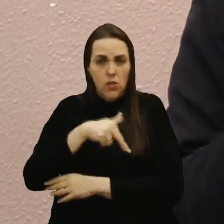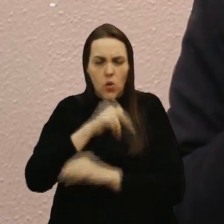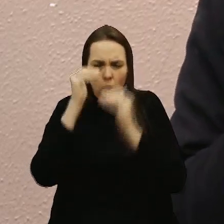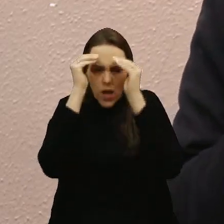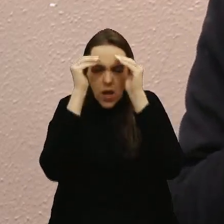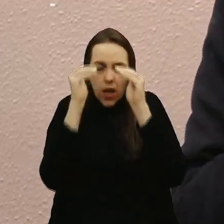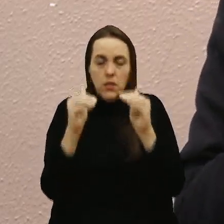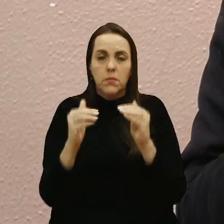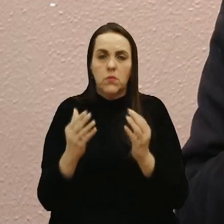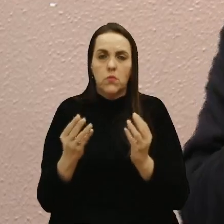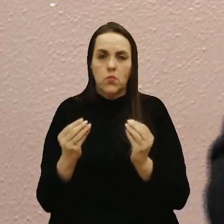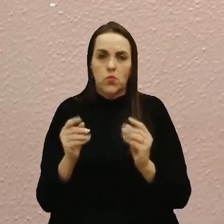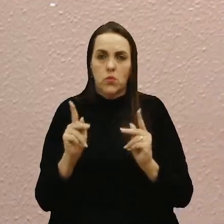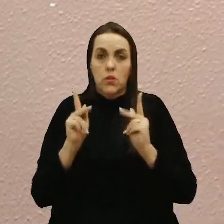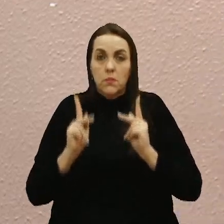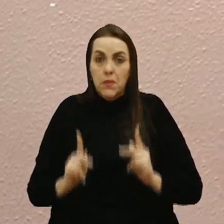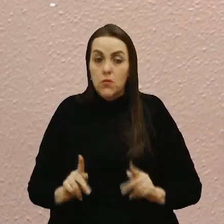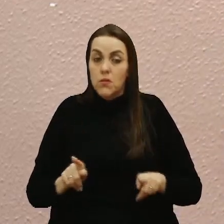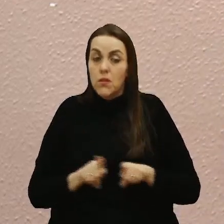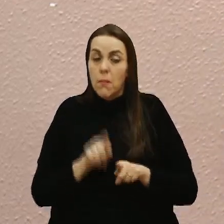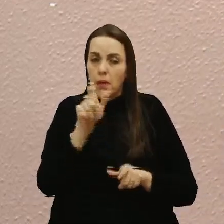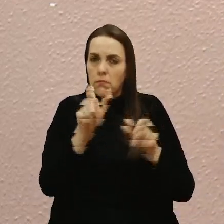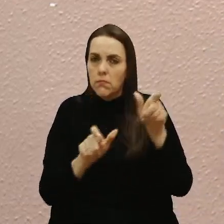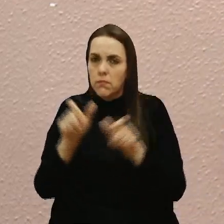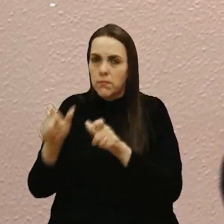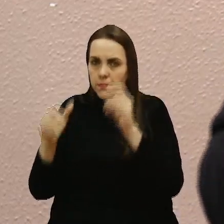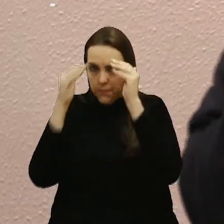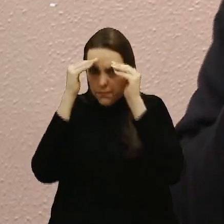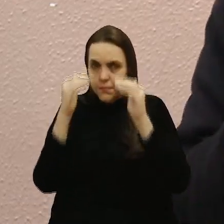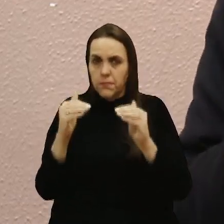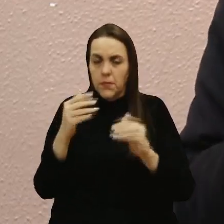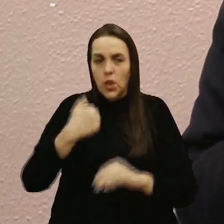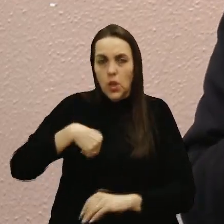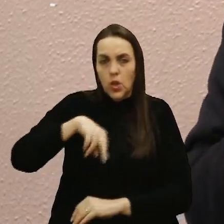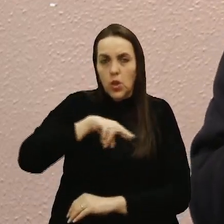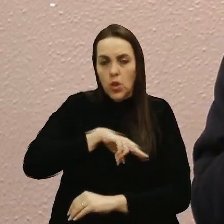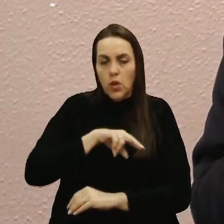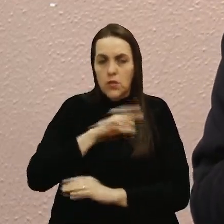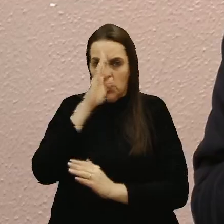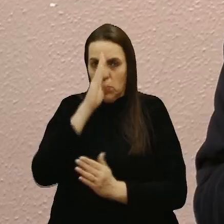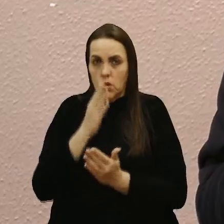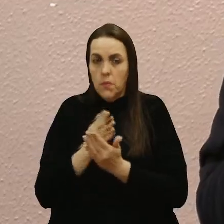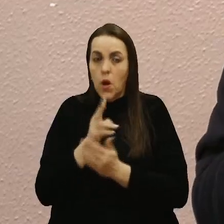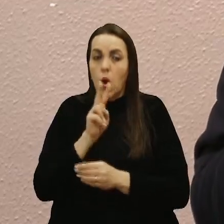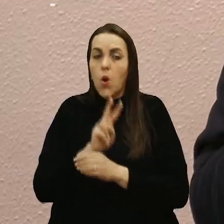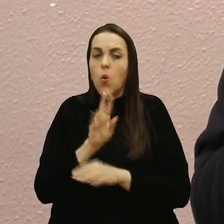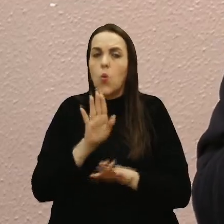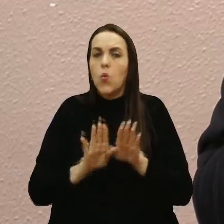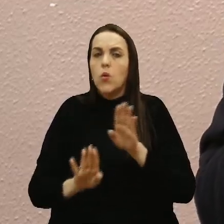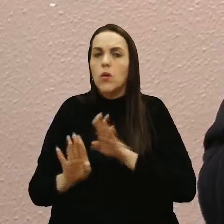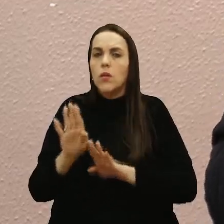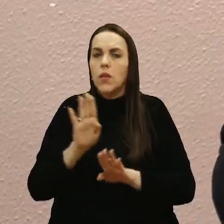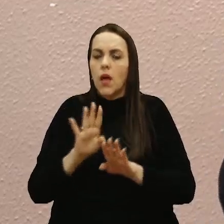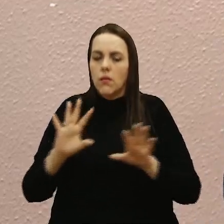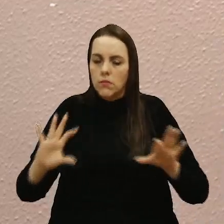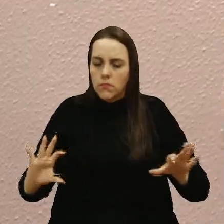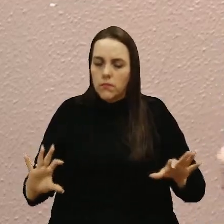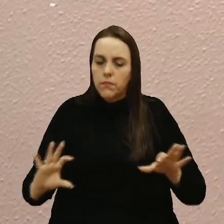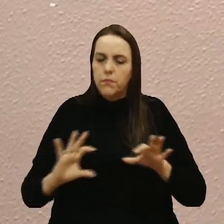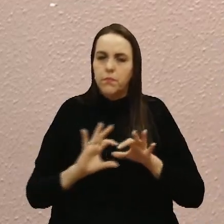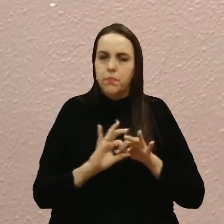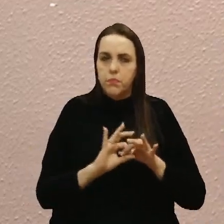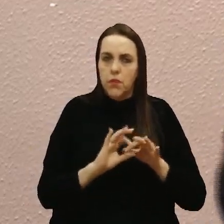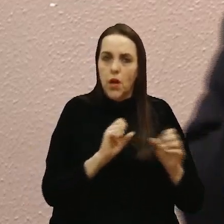as religiões e quero que as pessoas sejam respeitadas. Mas nós achamos que nós temos que cuidar com o entrelaçamento do poder público com